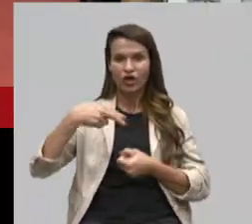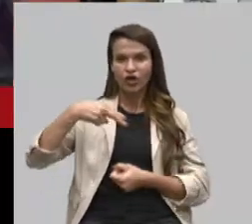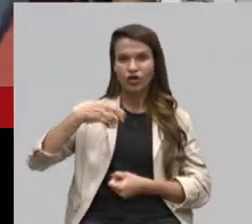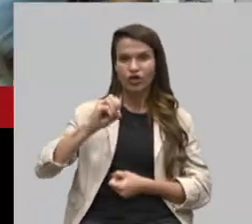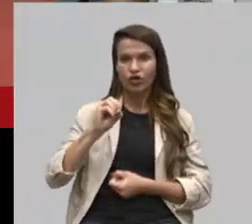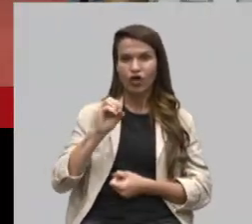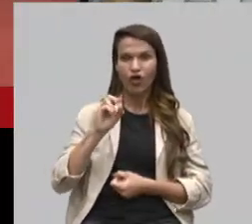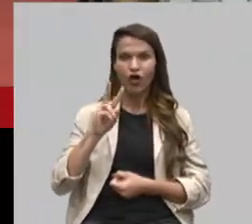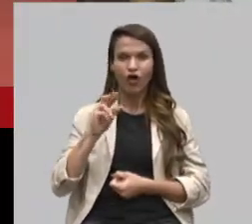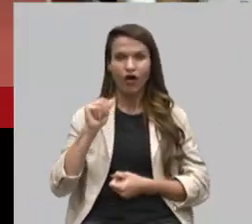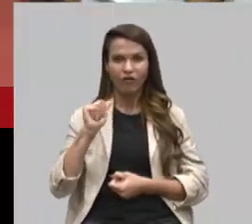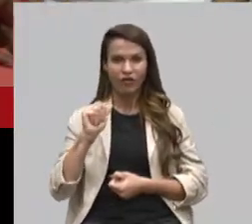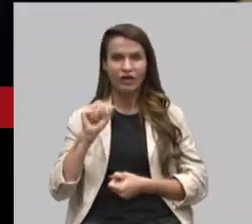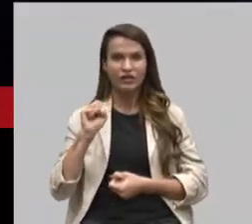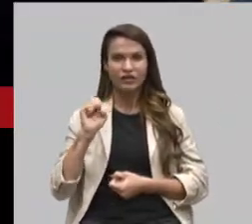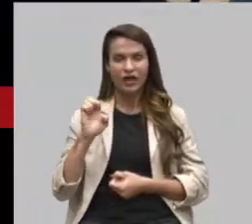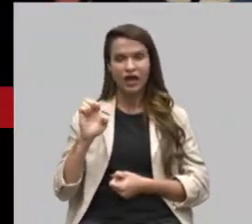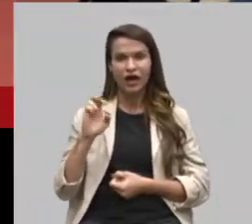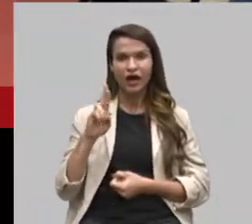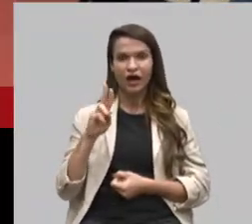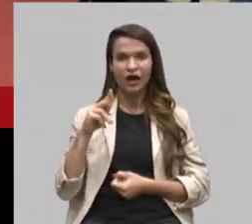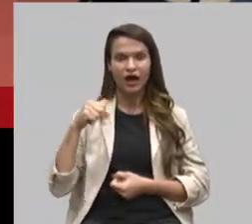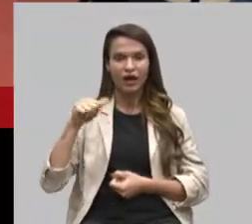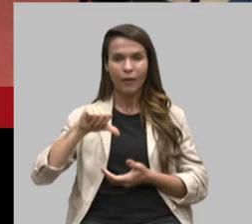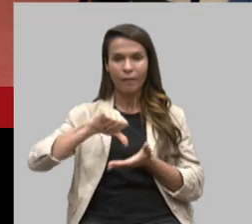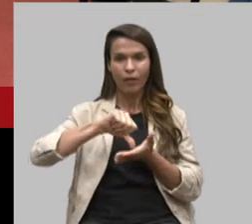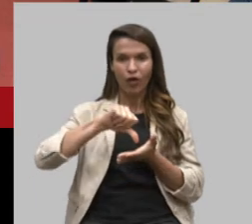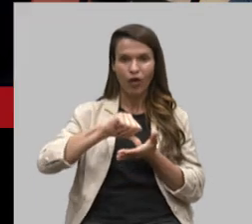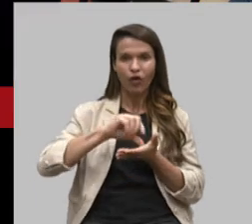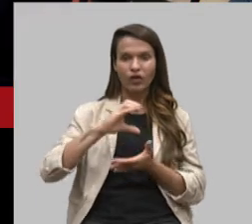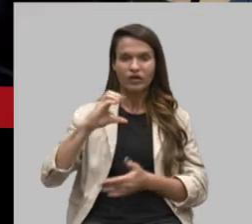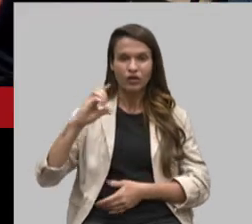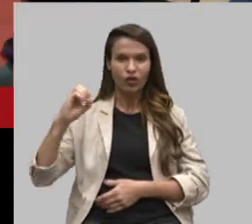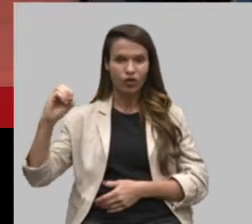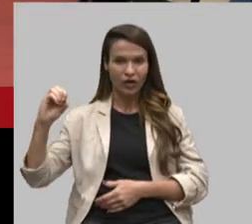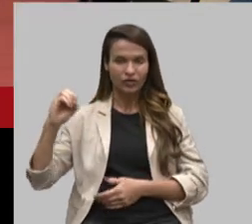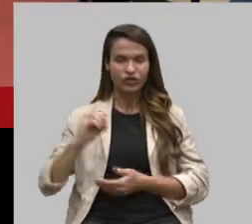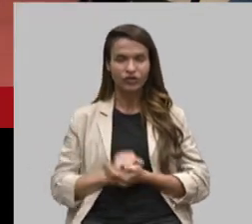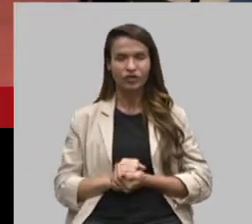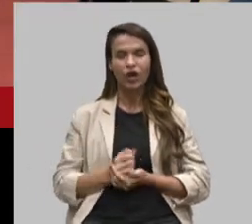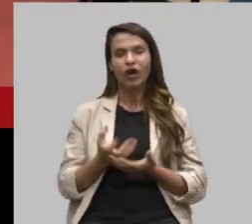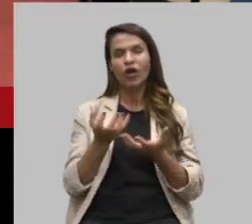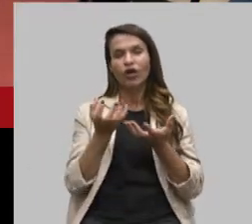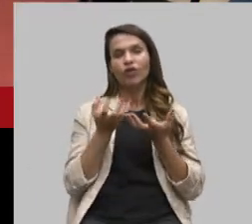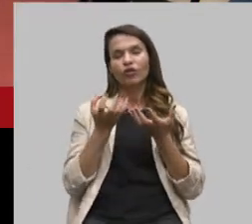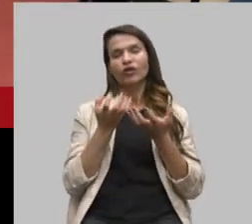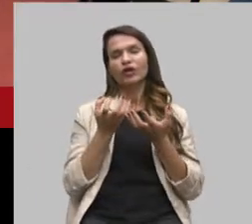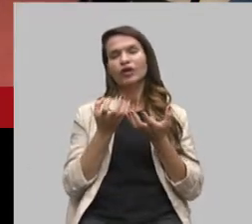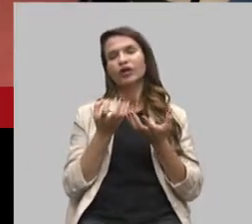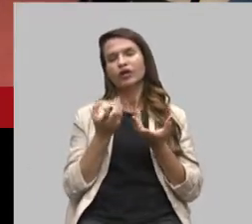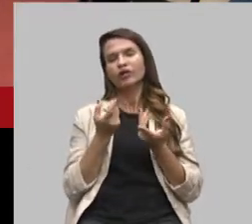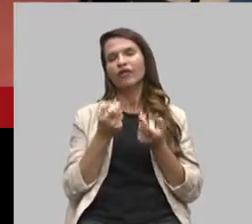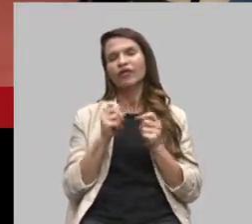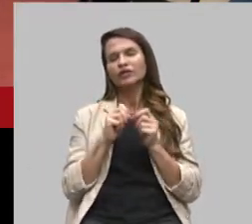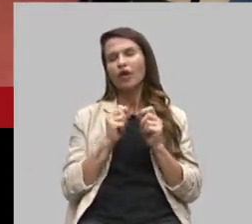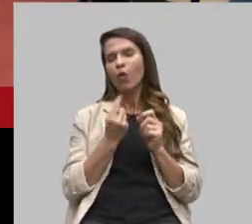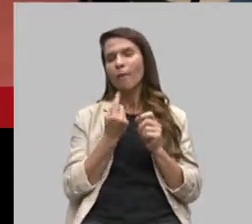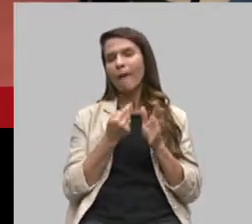Polo centrooeste Olá pessoal eu gostaria de só fazer uma pergunta